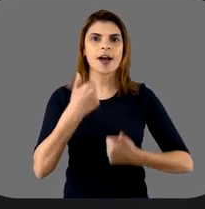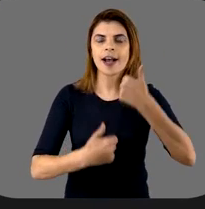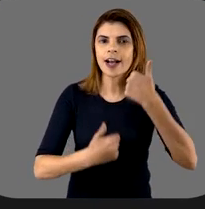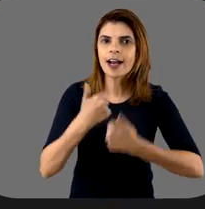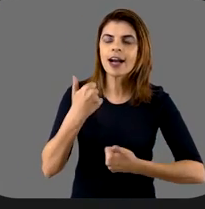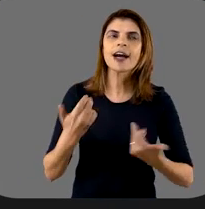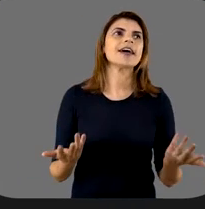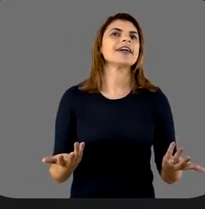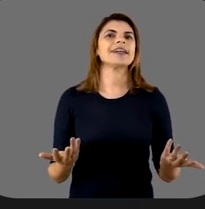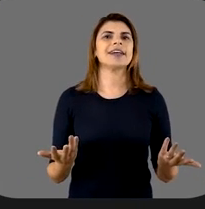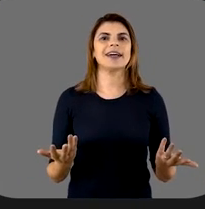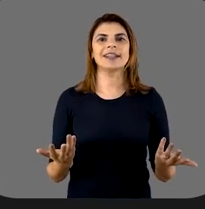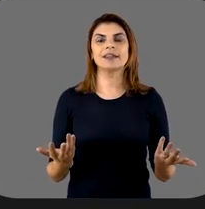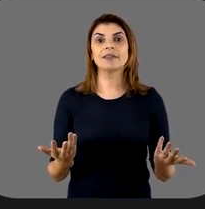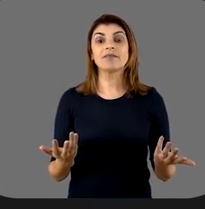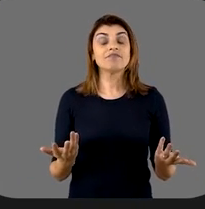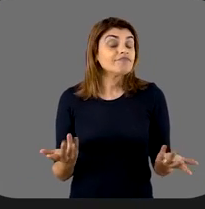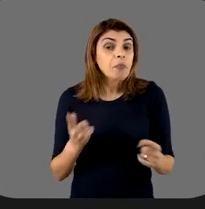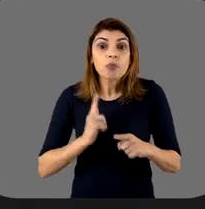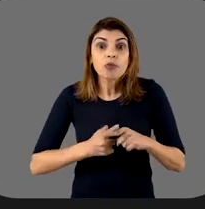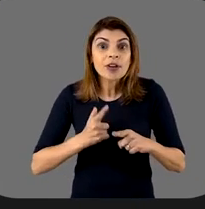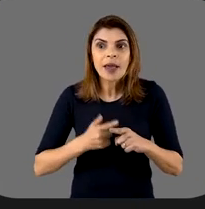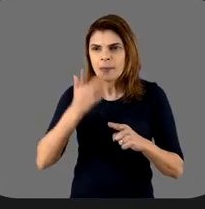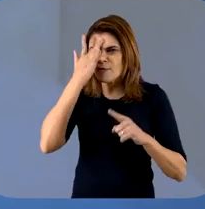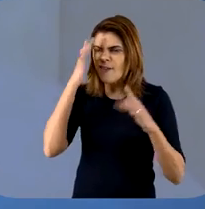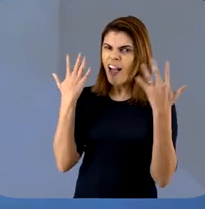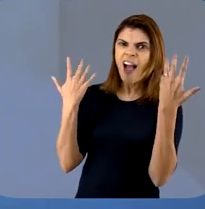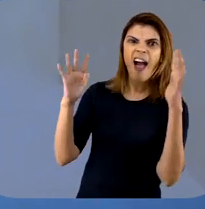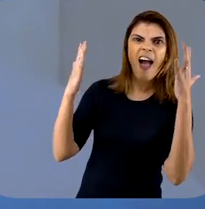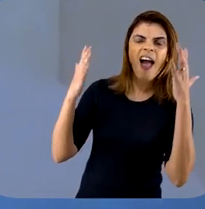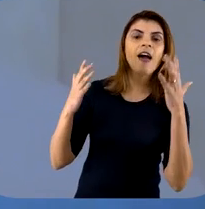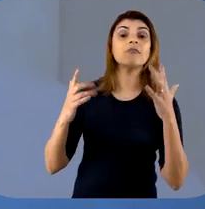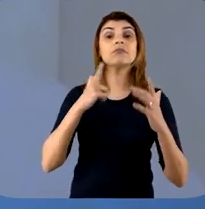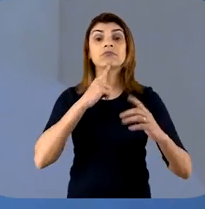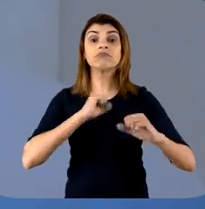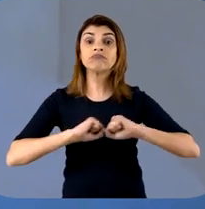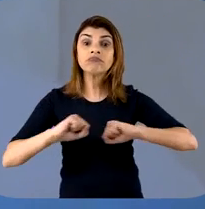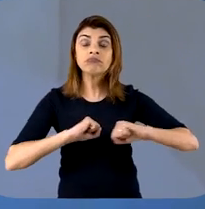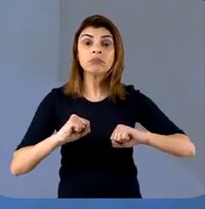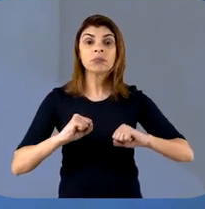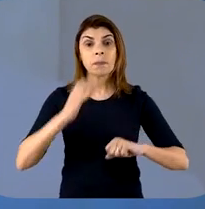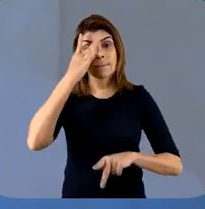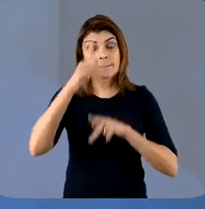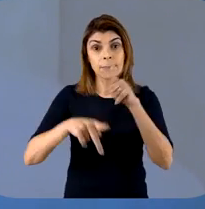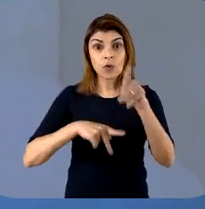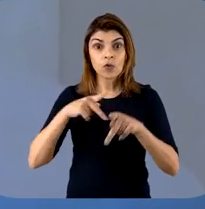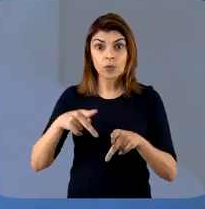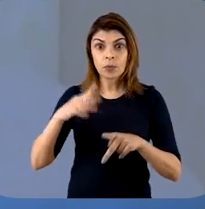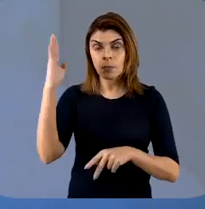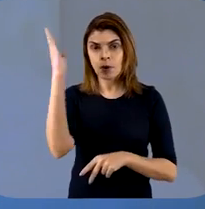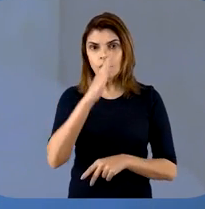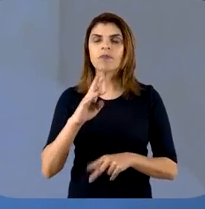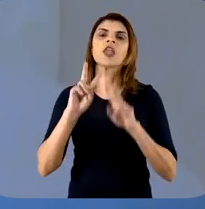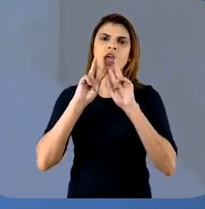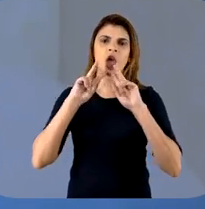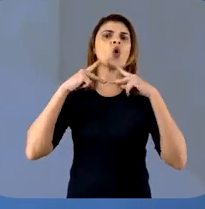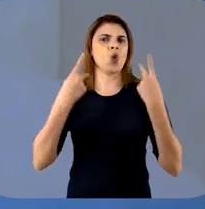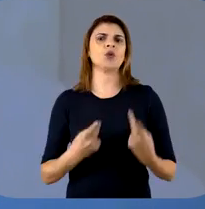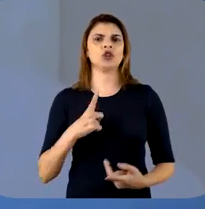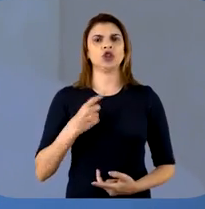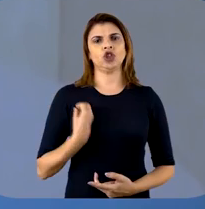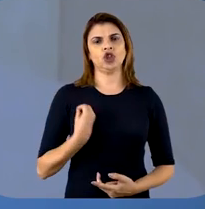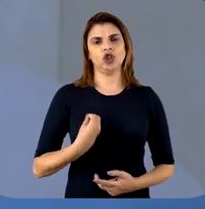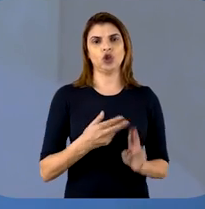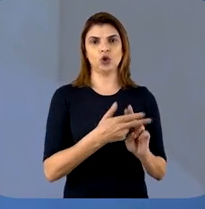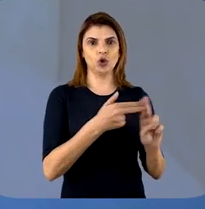que é cruzeirense. Ou seja, a população brasileira reconheceu a existência do SUS, e a elite